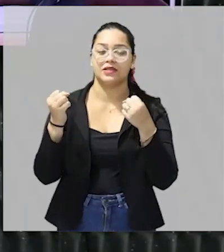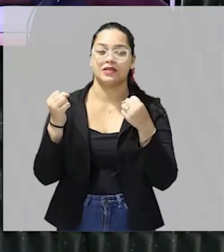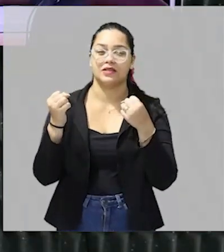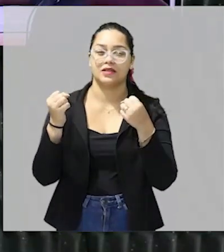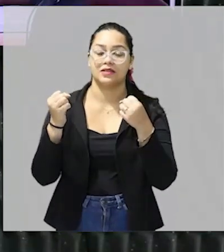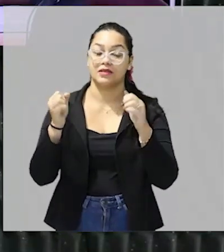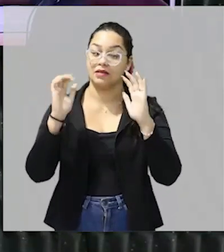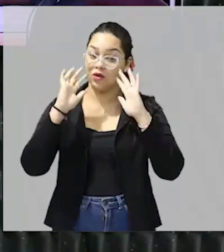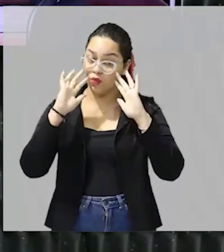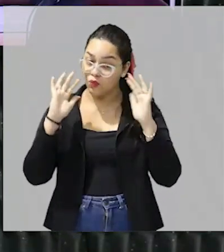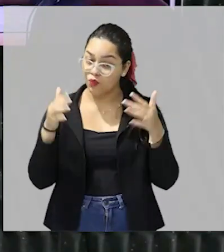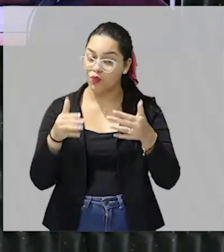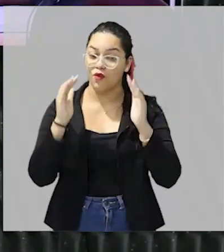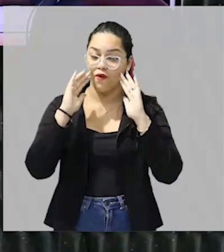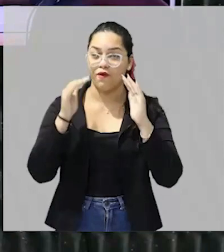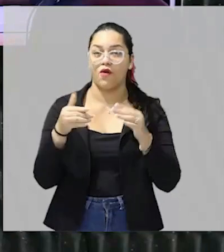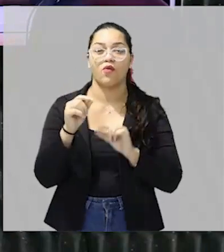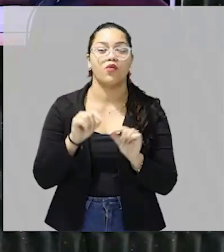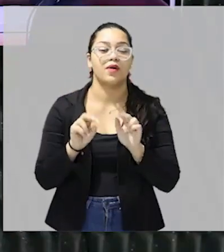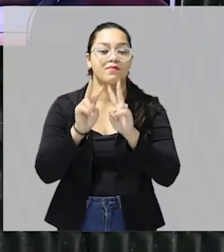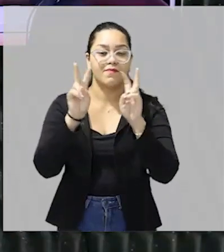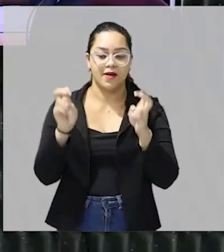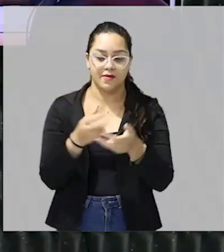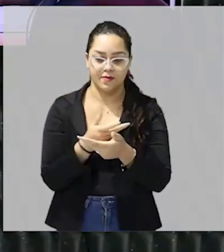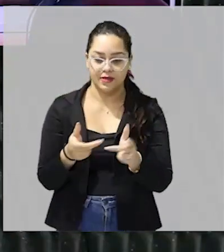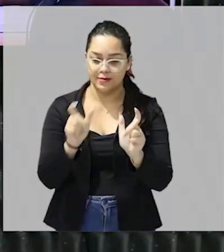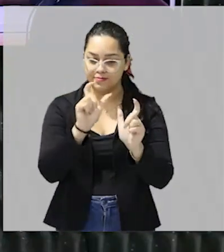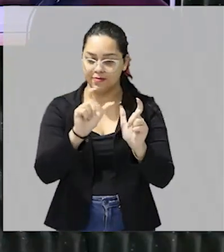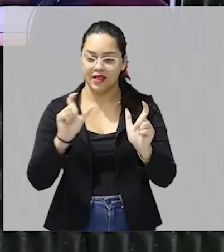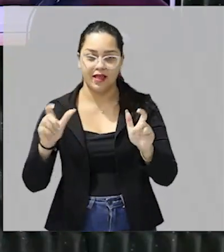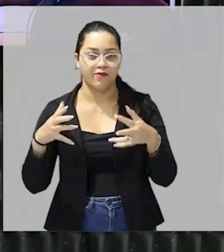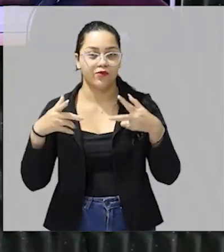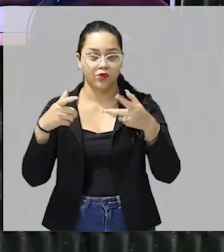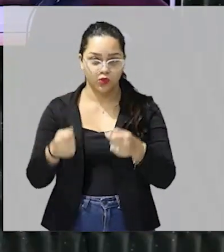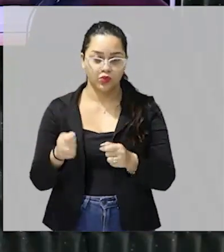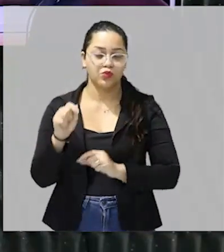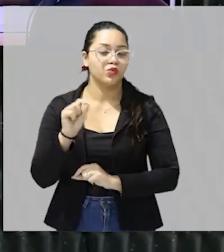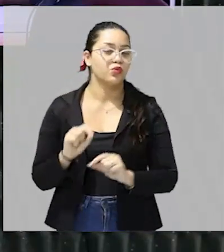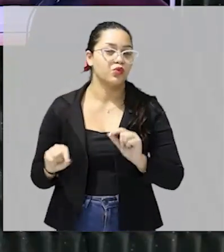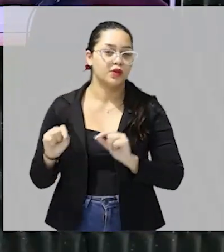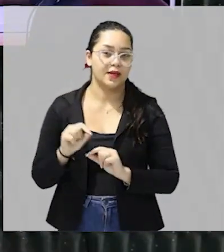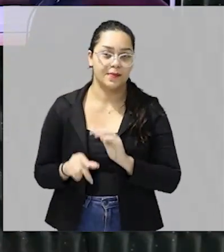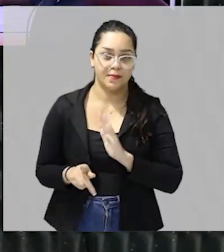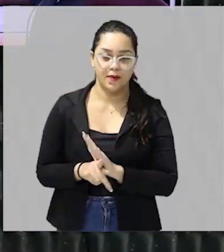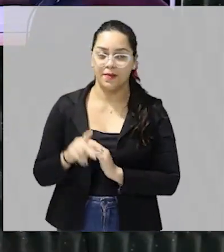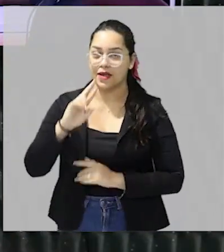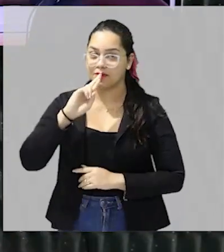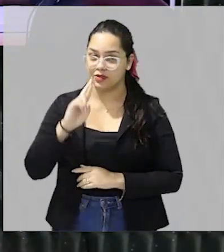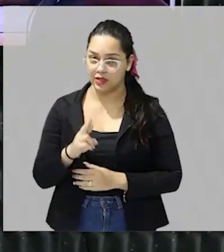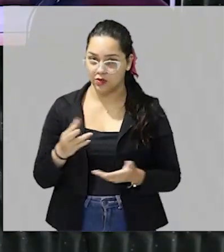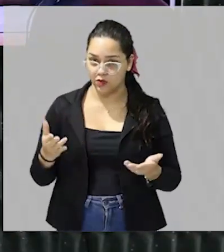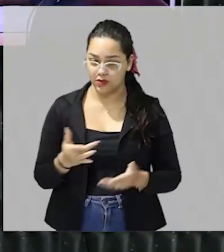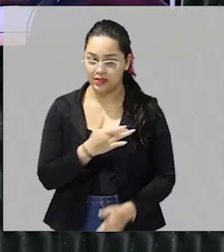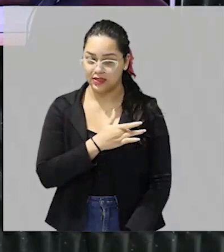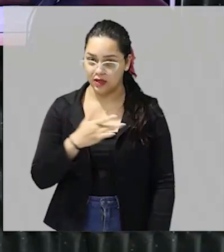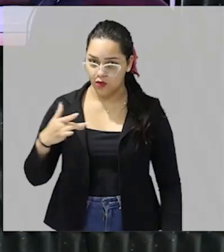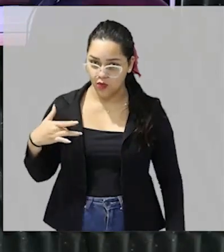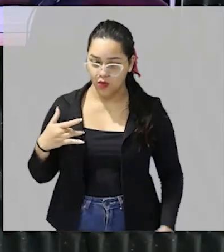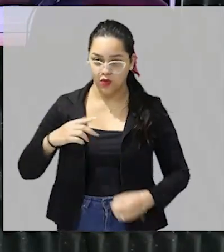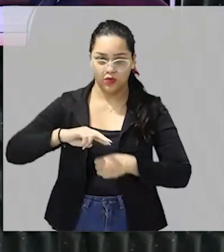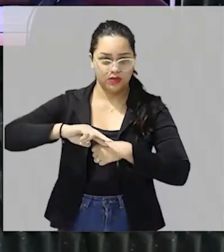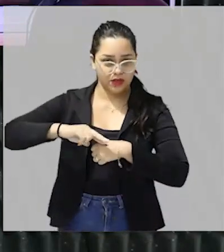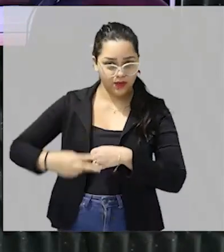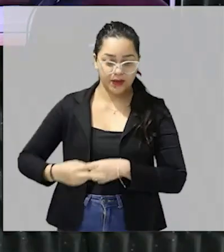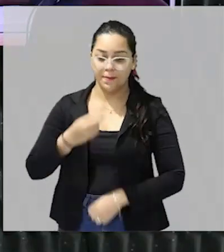as anteninhas e frisem nessas palavras saúde. Tudo que vai levar para a resposta que vai trazer ali, saúde,